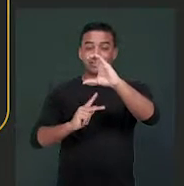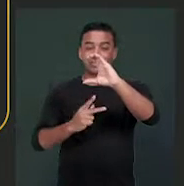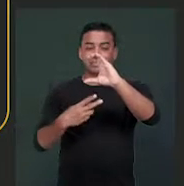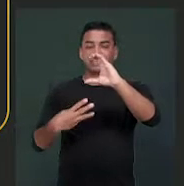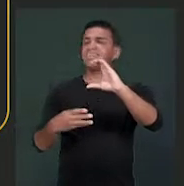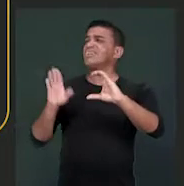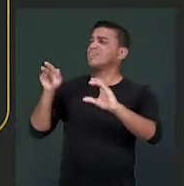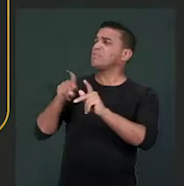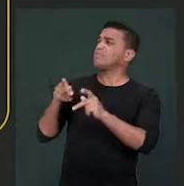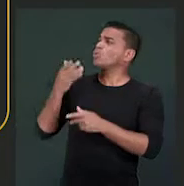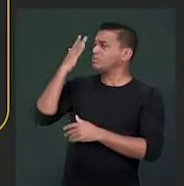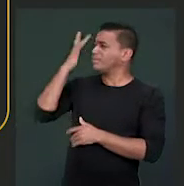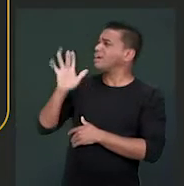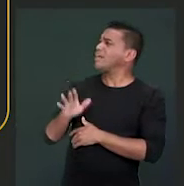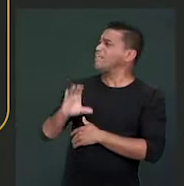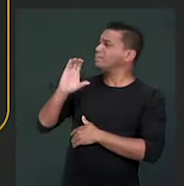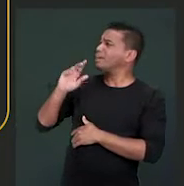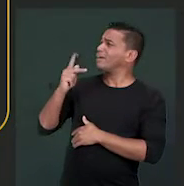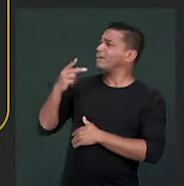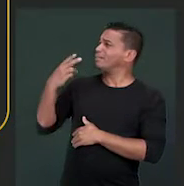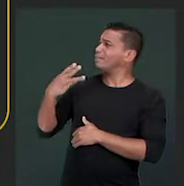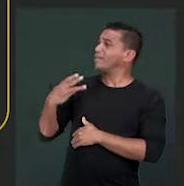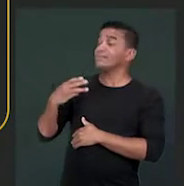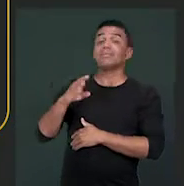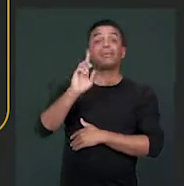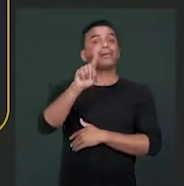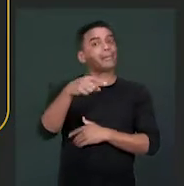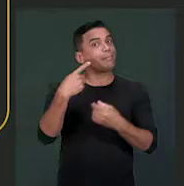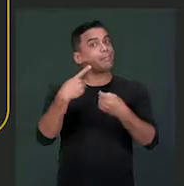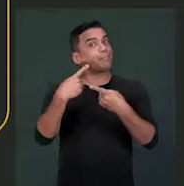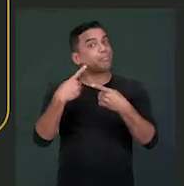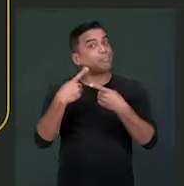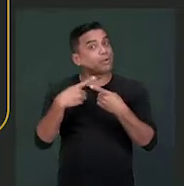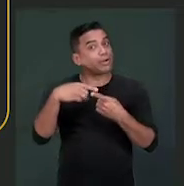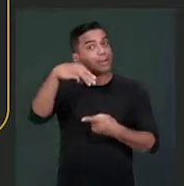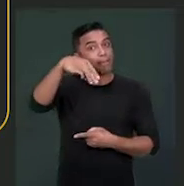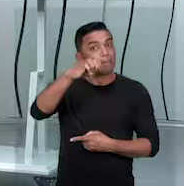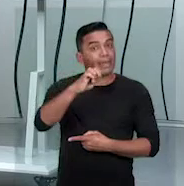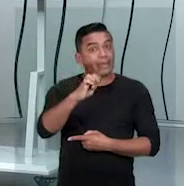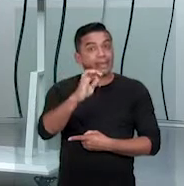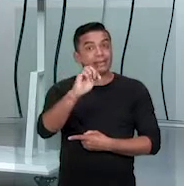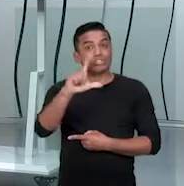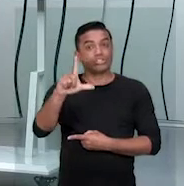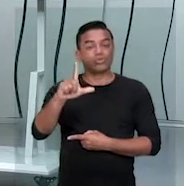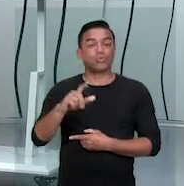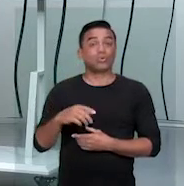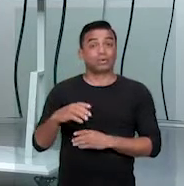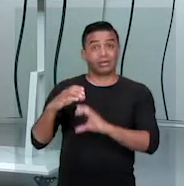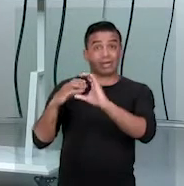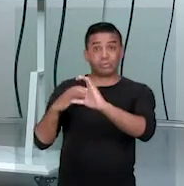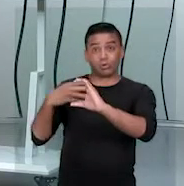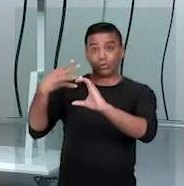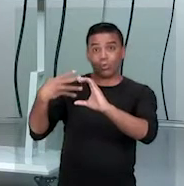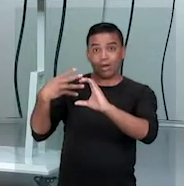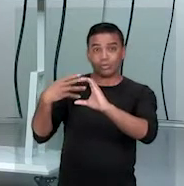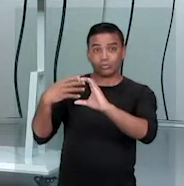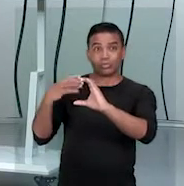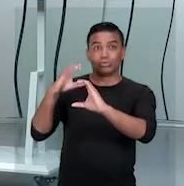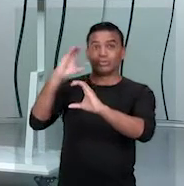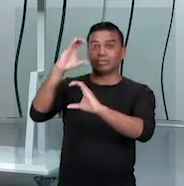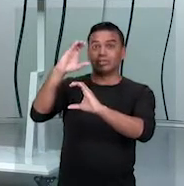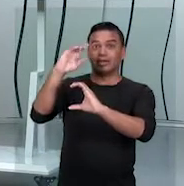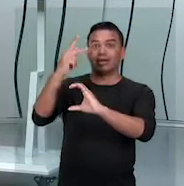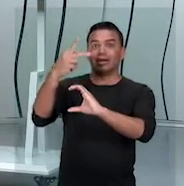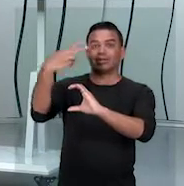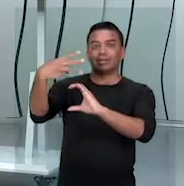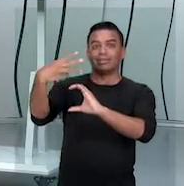que é CH3? Metil, quantidade de carbonos. E tem um outro no carbono 4, CH3.